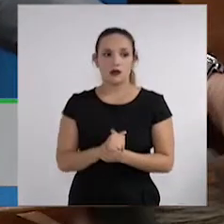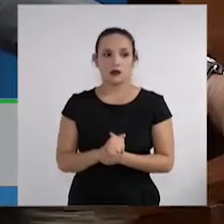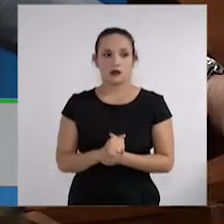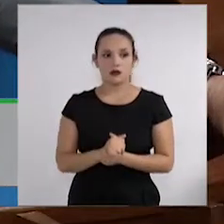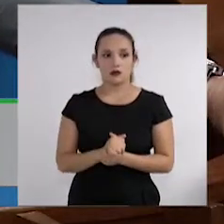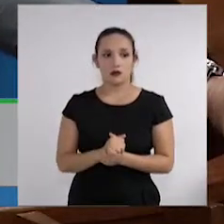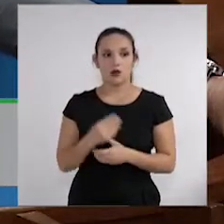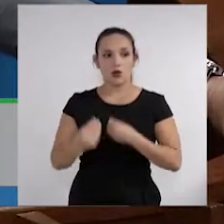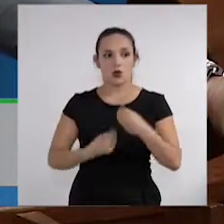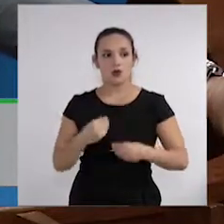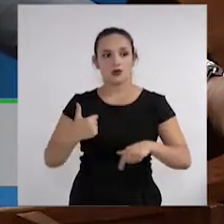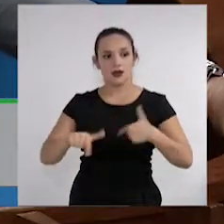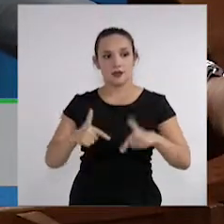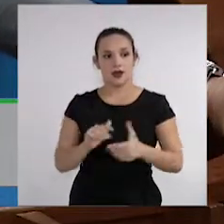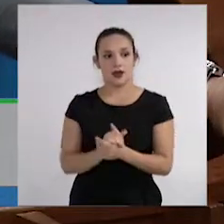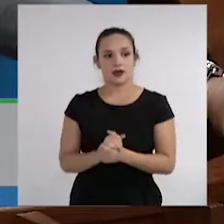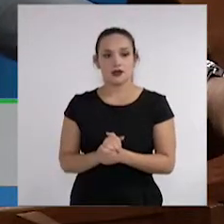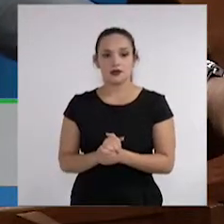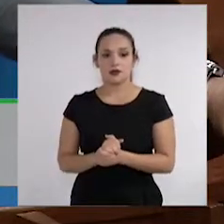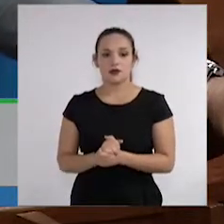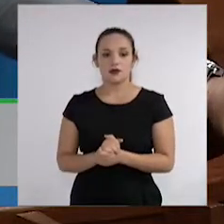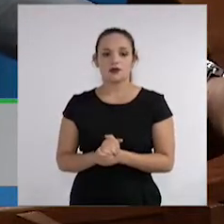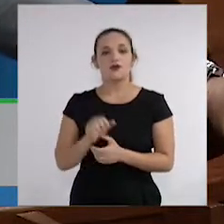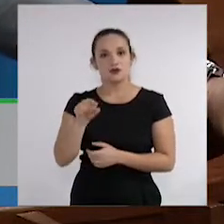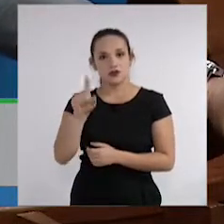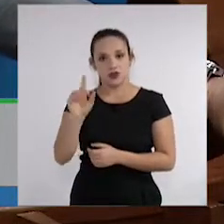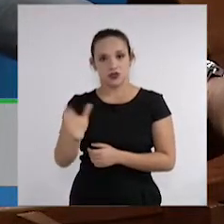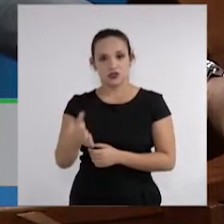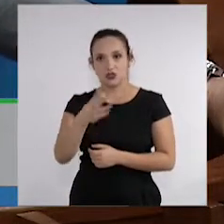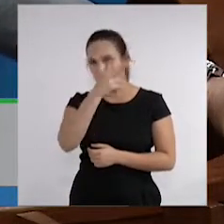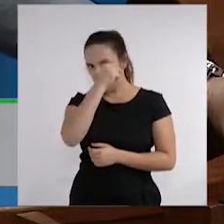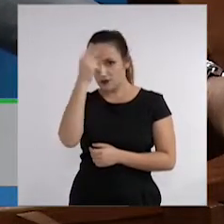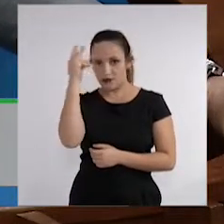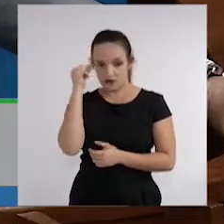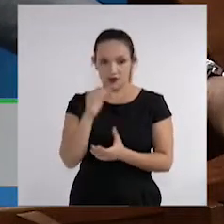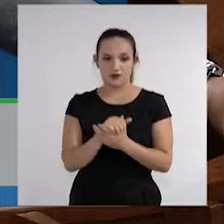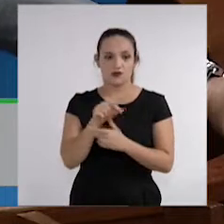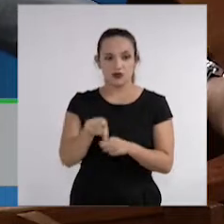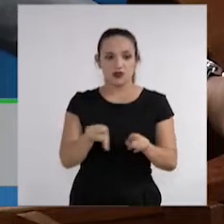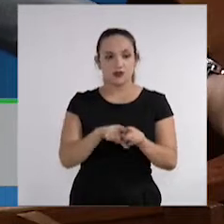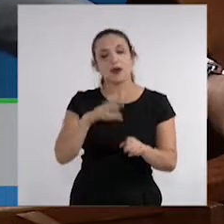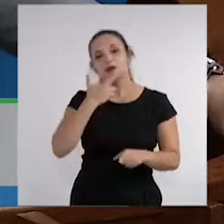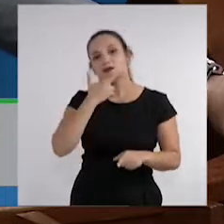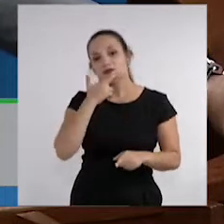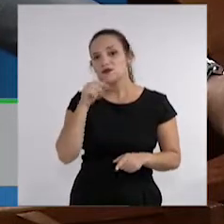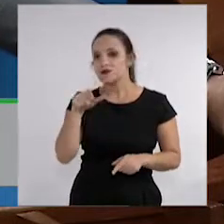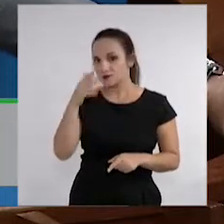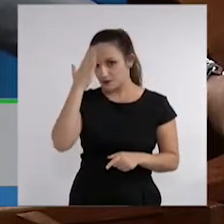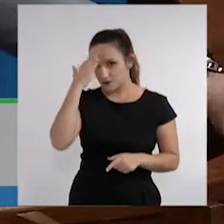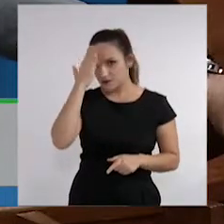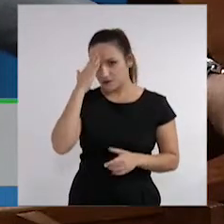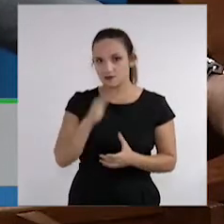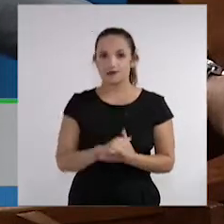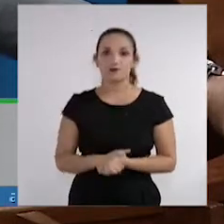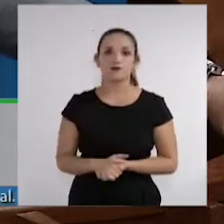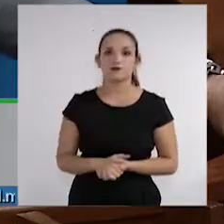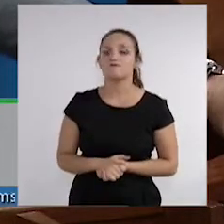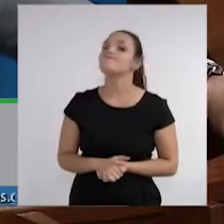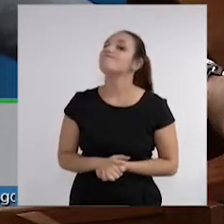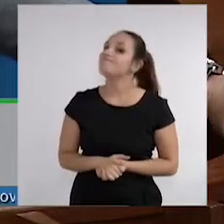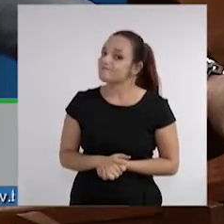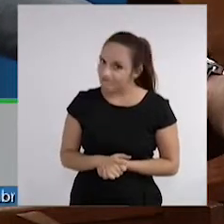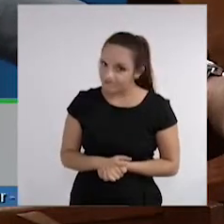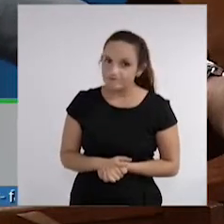a operacionalização. Deputada Maracazê, a senhora que foi prefeita, deputado Renato Câmara, sabe, não é, quanto